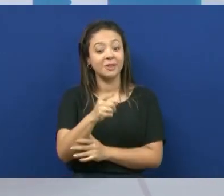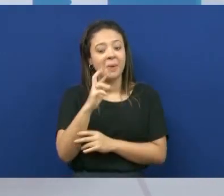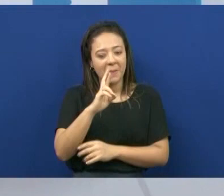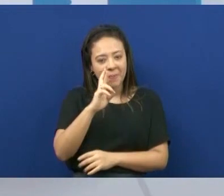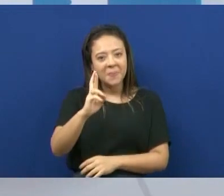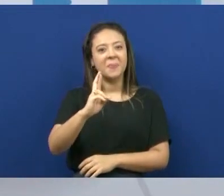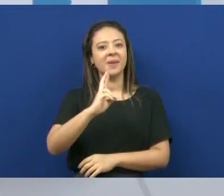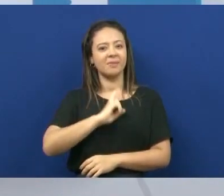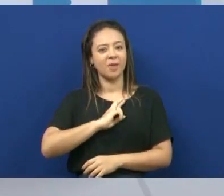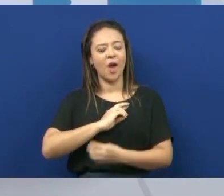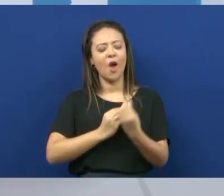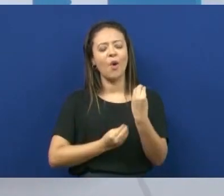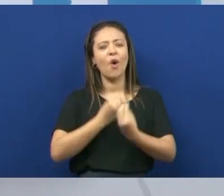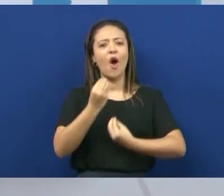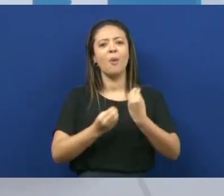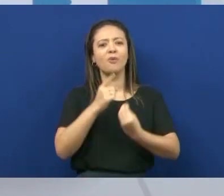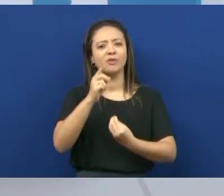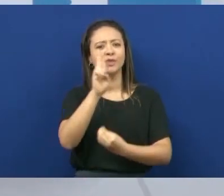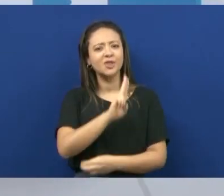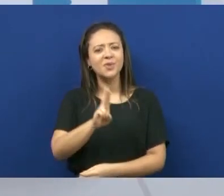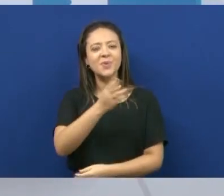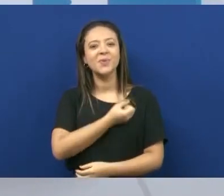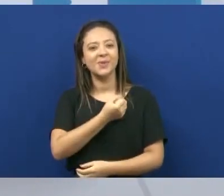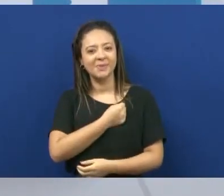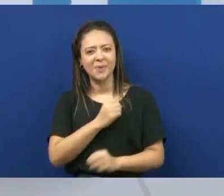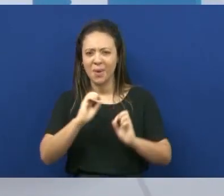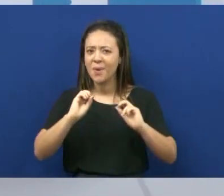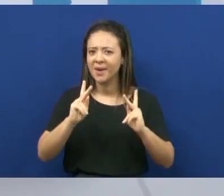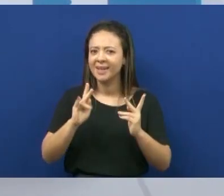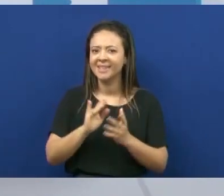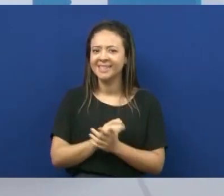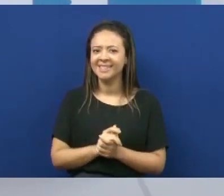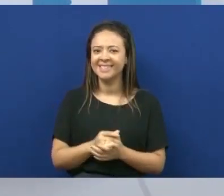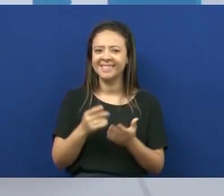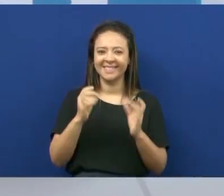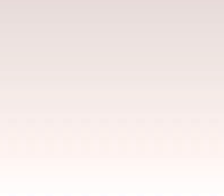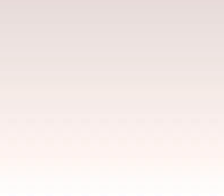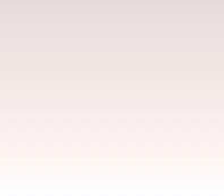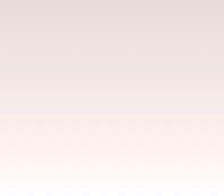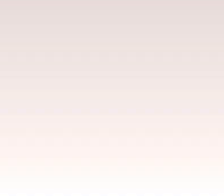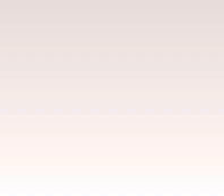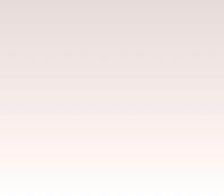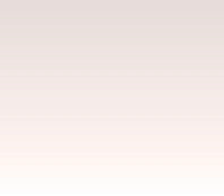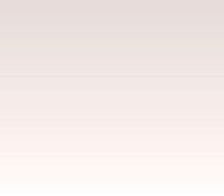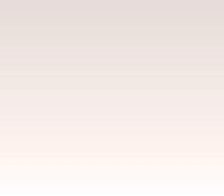vai me dizer de que forma você usa esses números. Tudo bem? Conto com você!